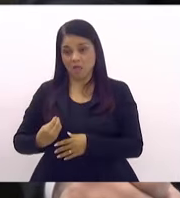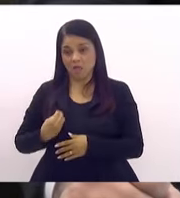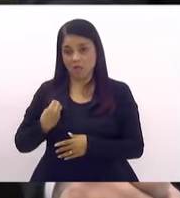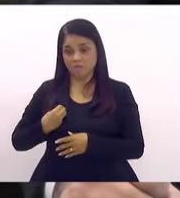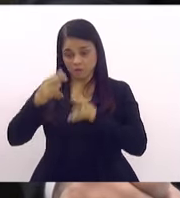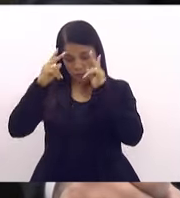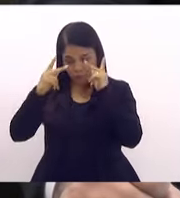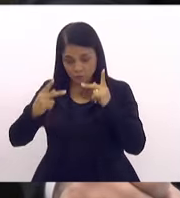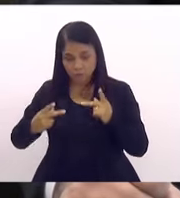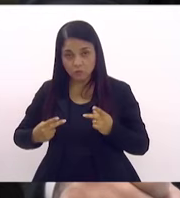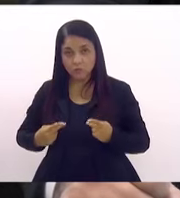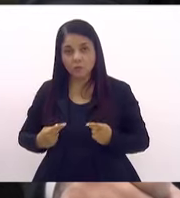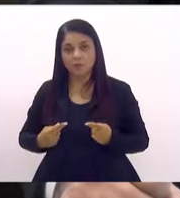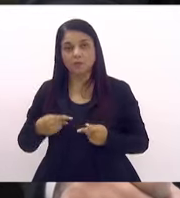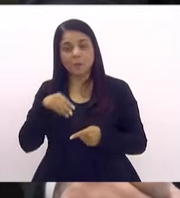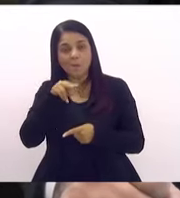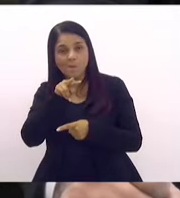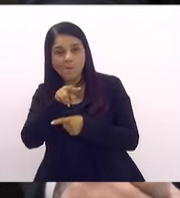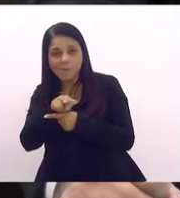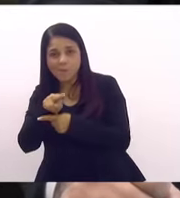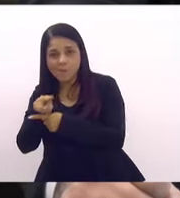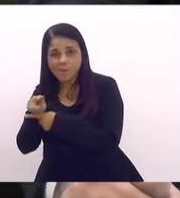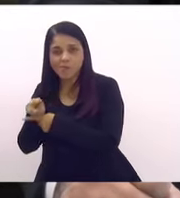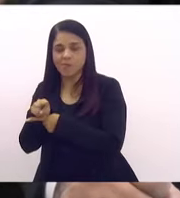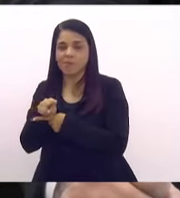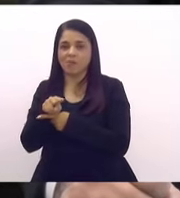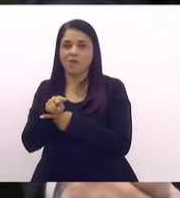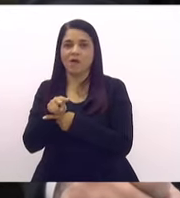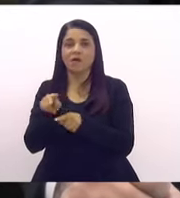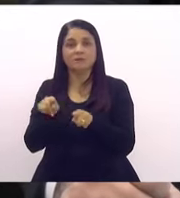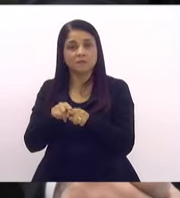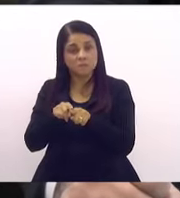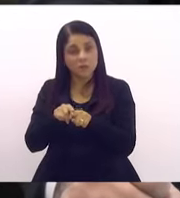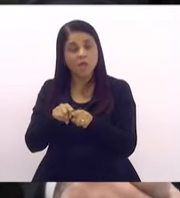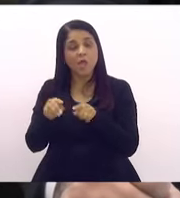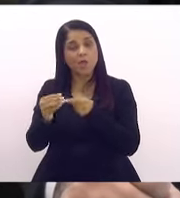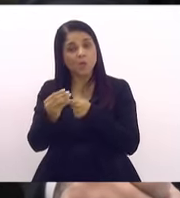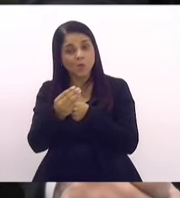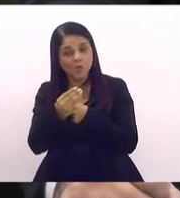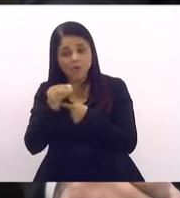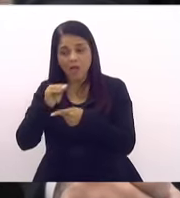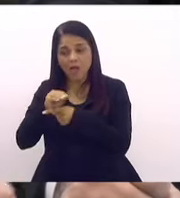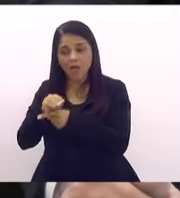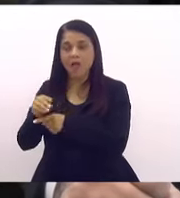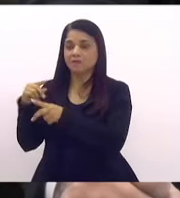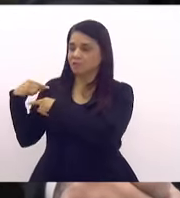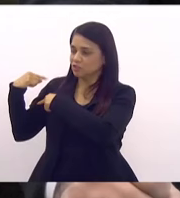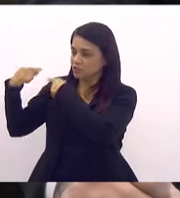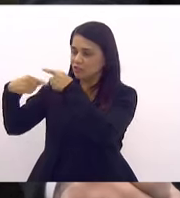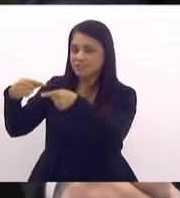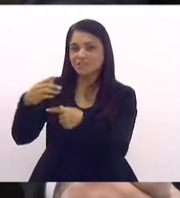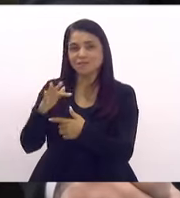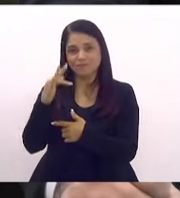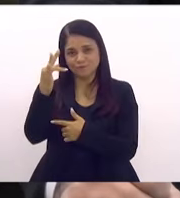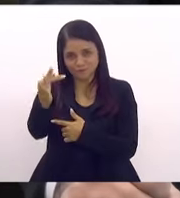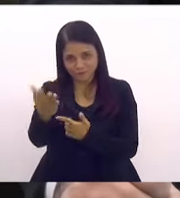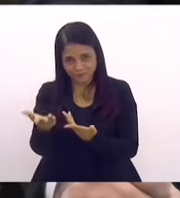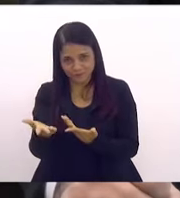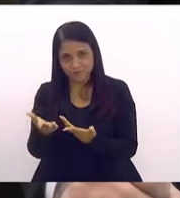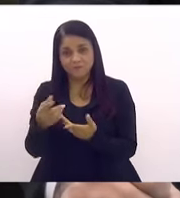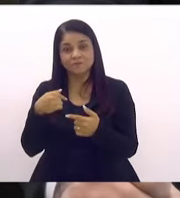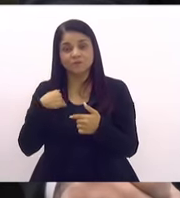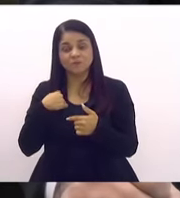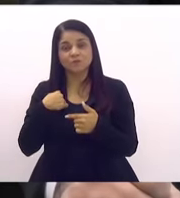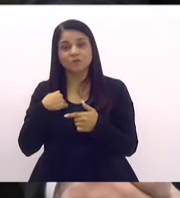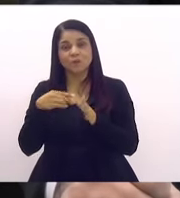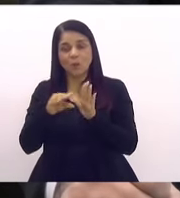seres humanos, né? Preservar é também cuidar das nossas gerações futuras, não é? Então, quando eu